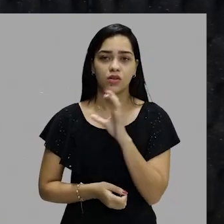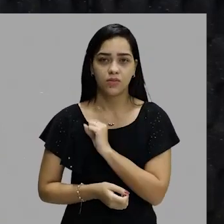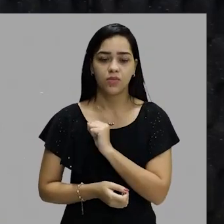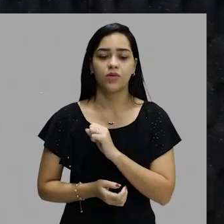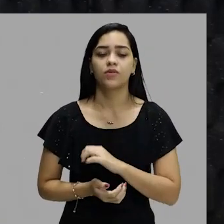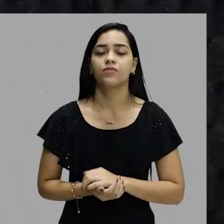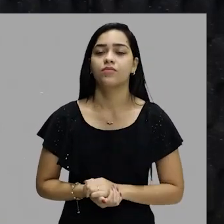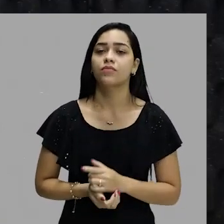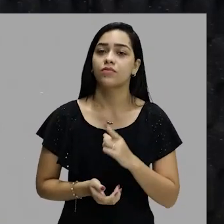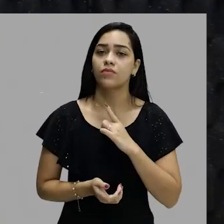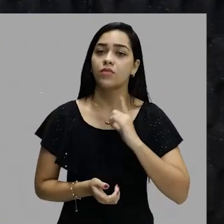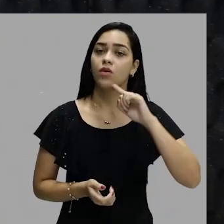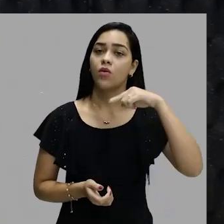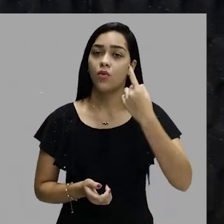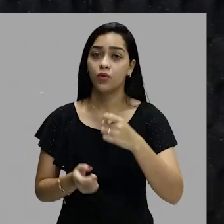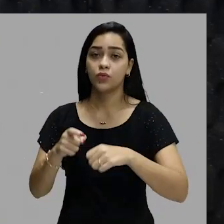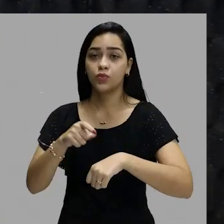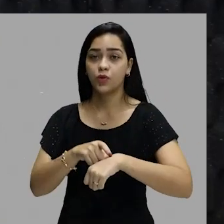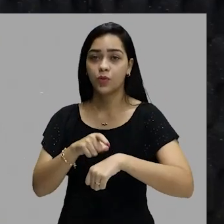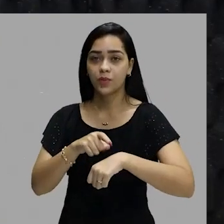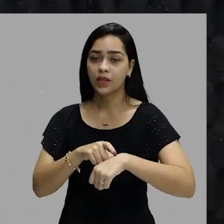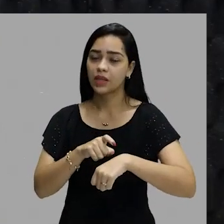um outro momento,